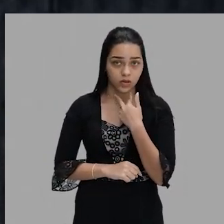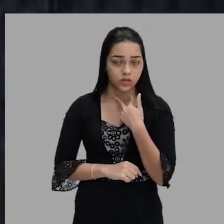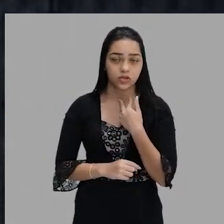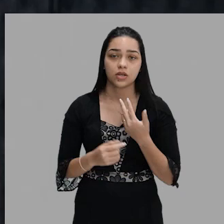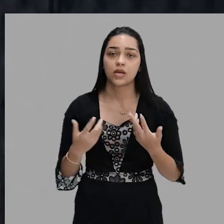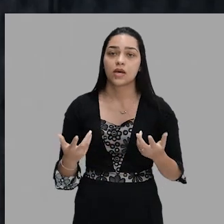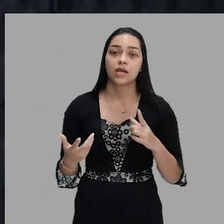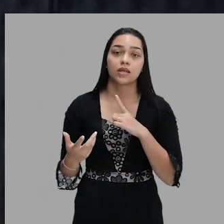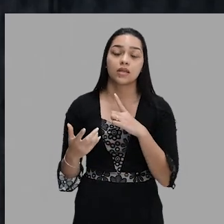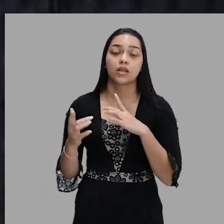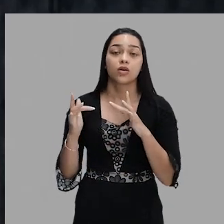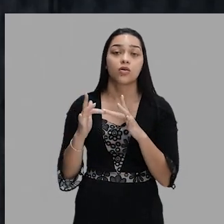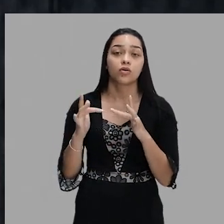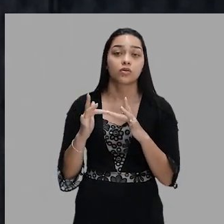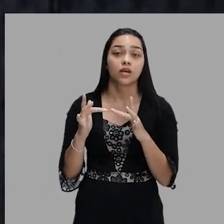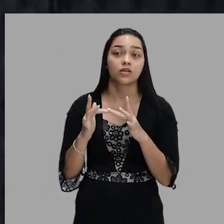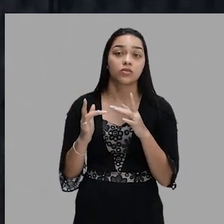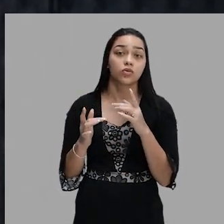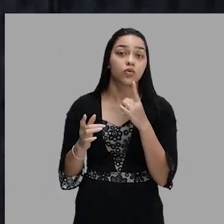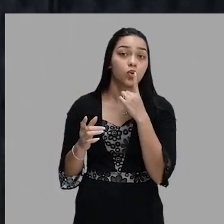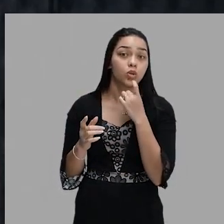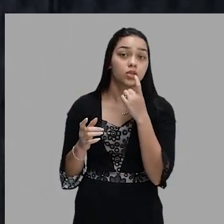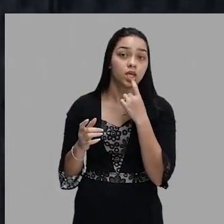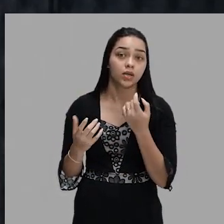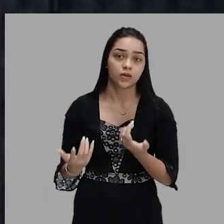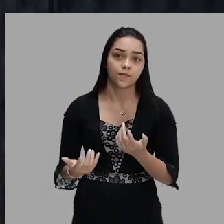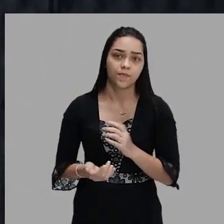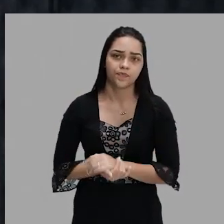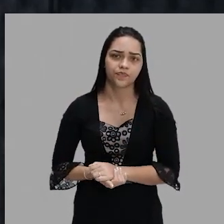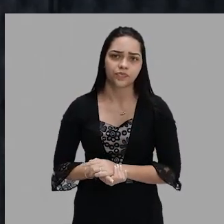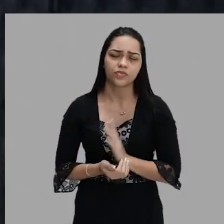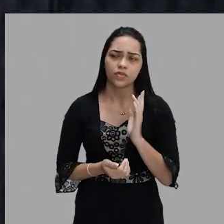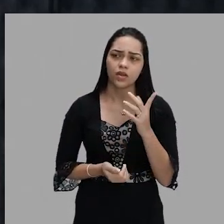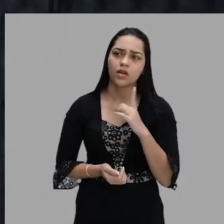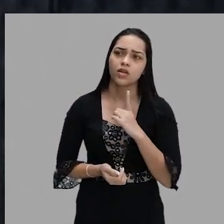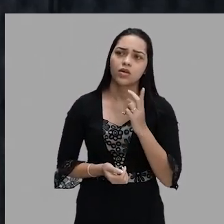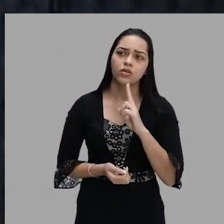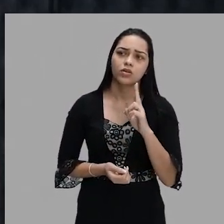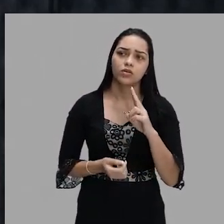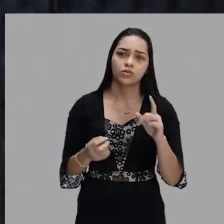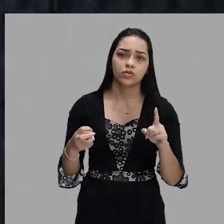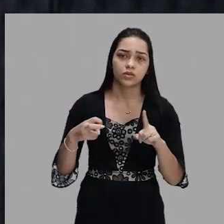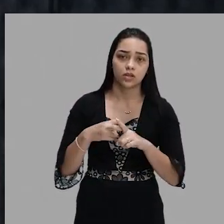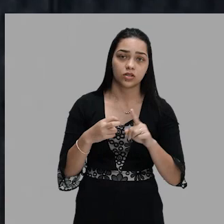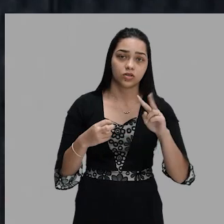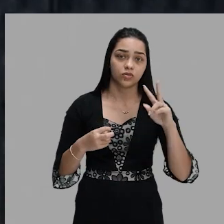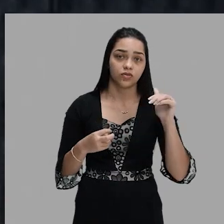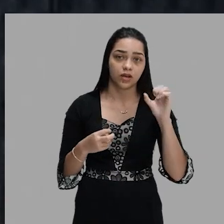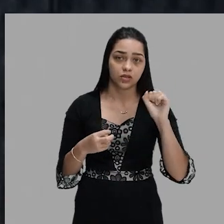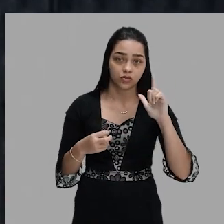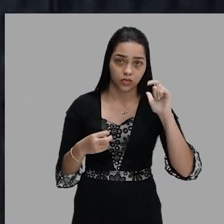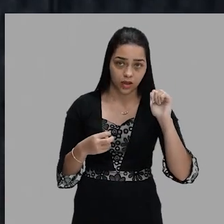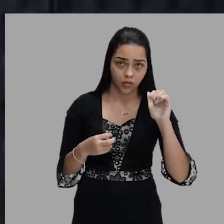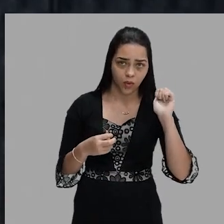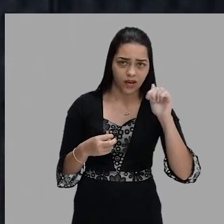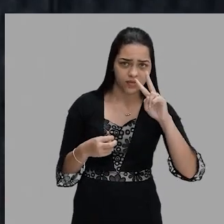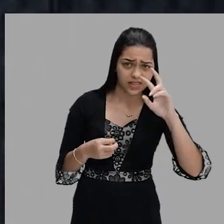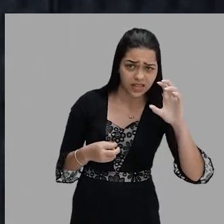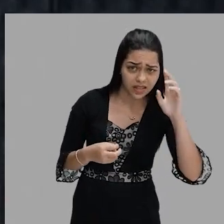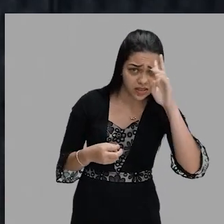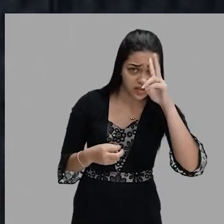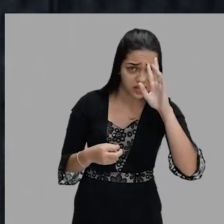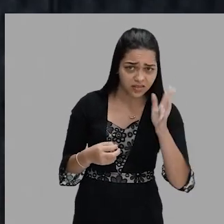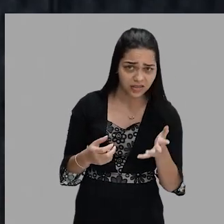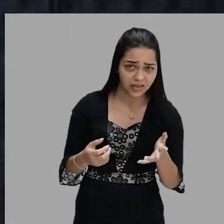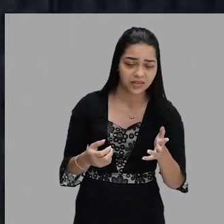não pode ter contato direto com o sangue, né? Você já ouviu falar no acidente vascular cerebral,